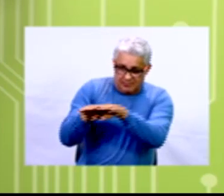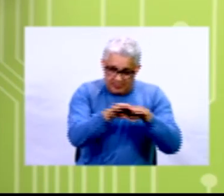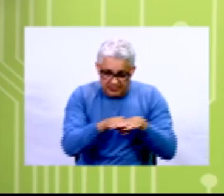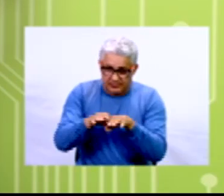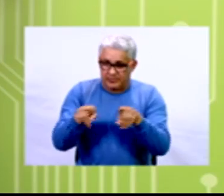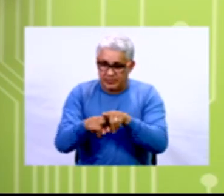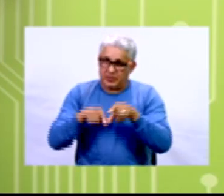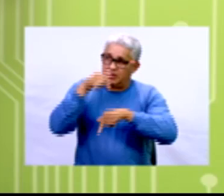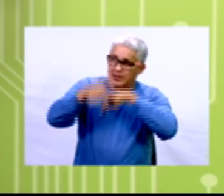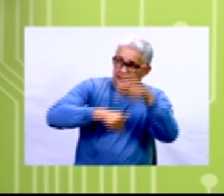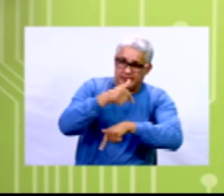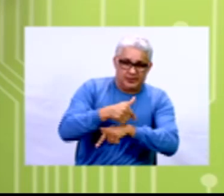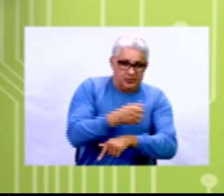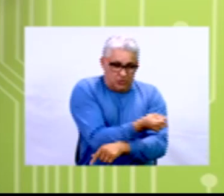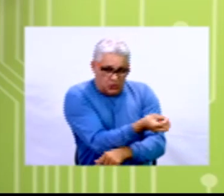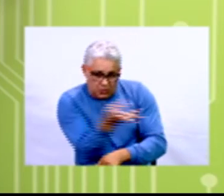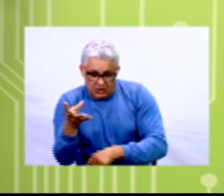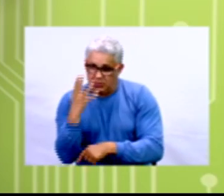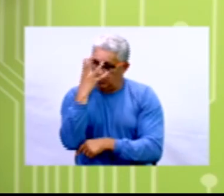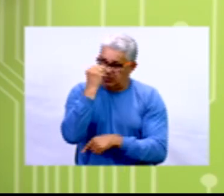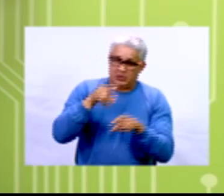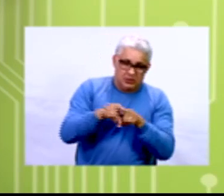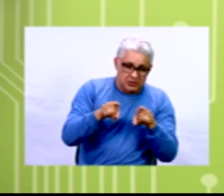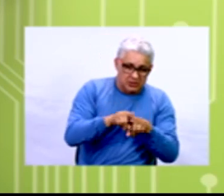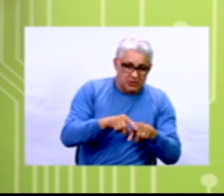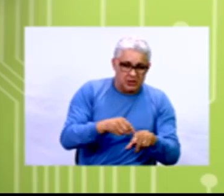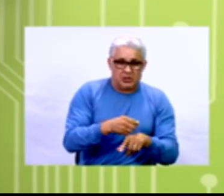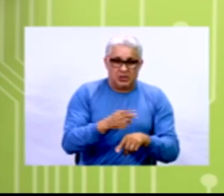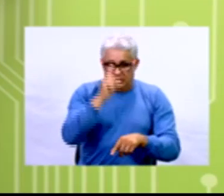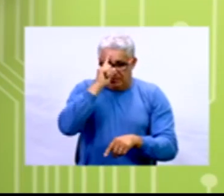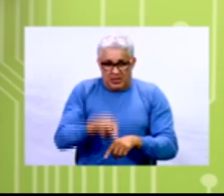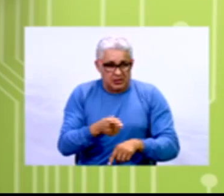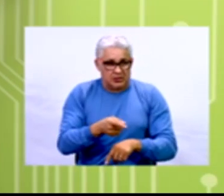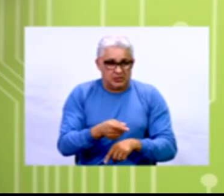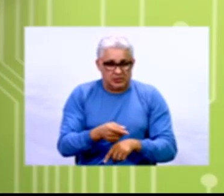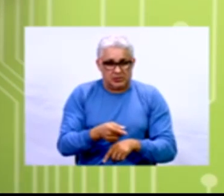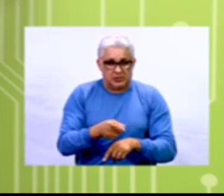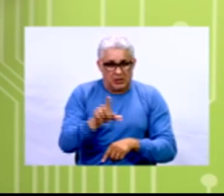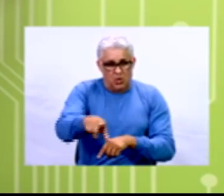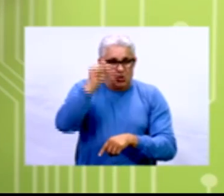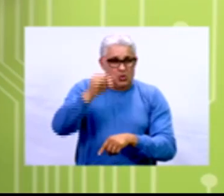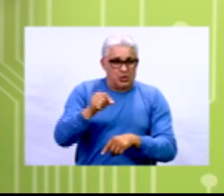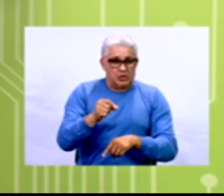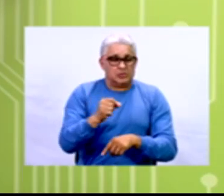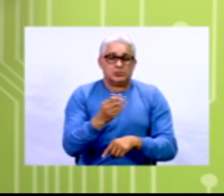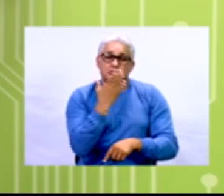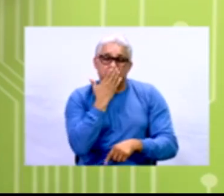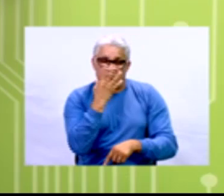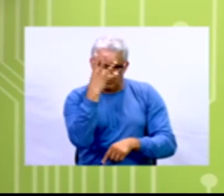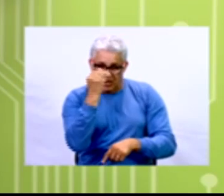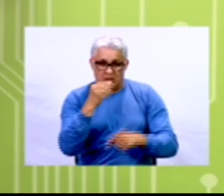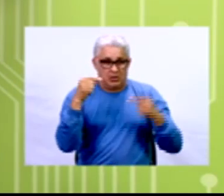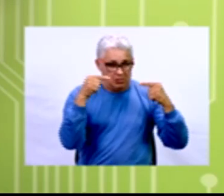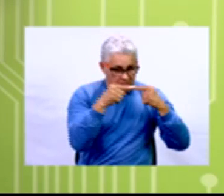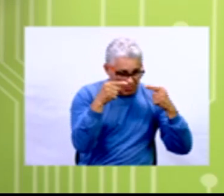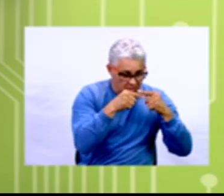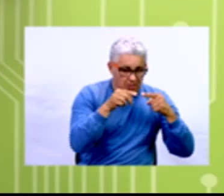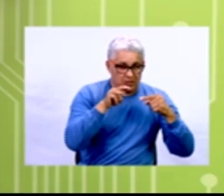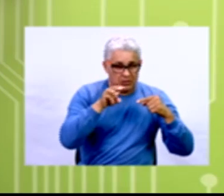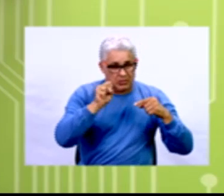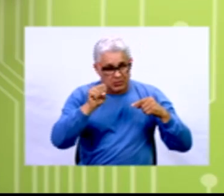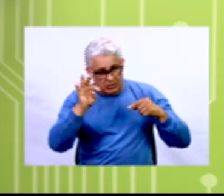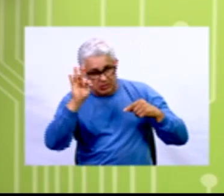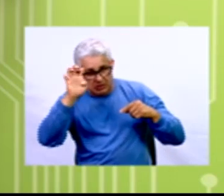que vai trabalhar na quantidade de imagem, é ele que vai definir que tipo de imagem vai naquele tipo de site, para